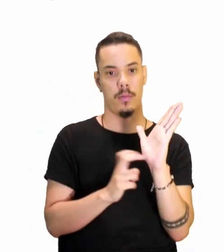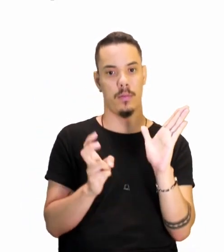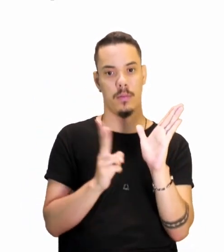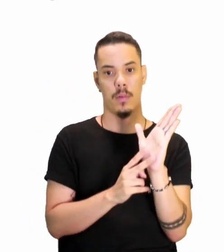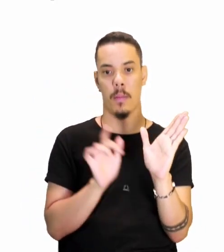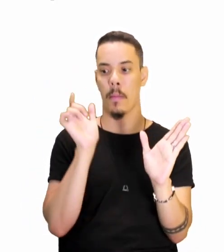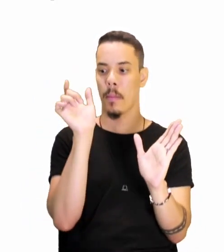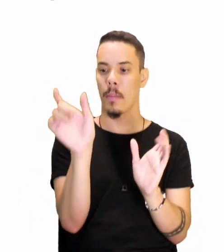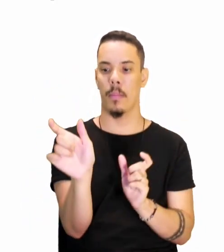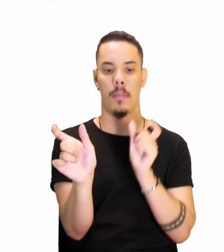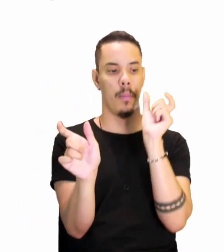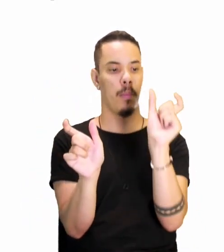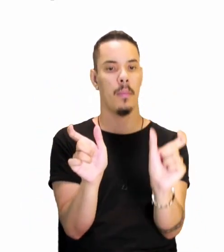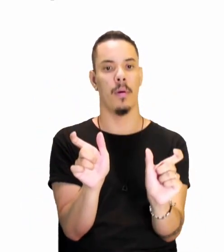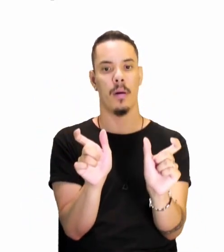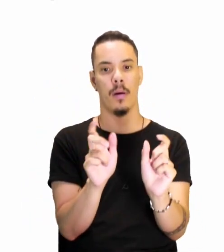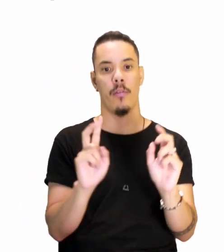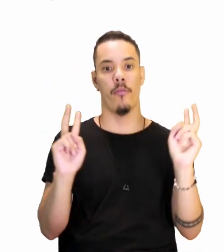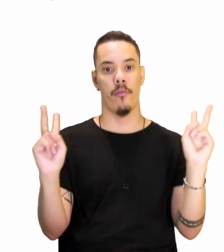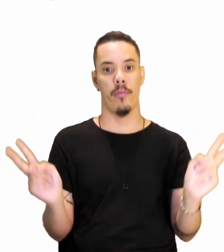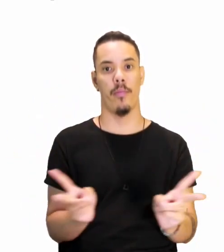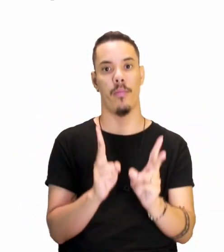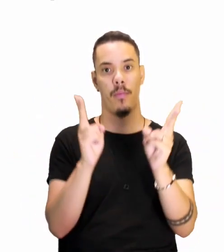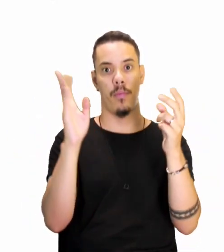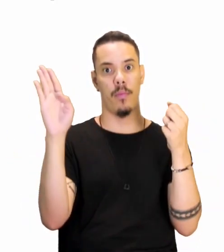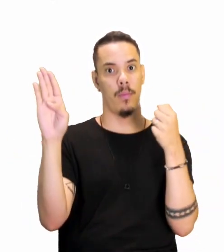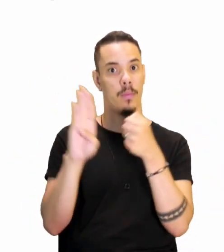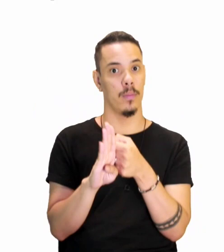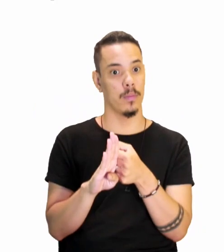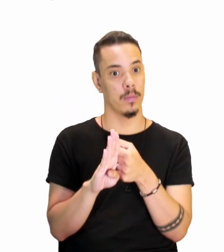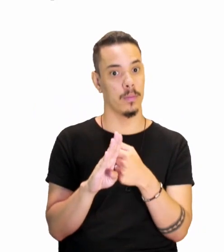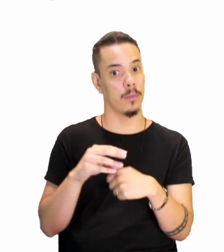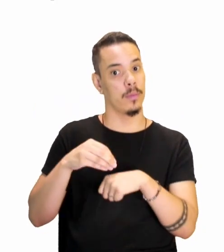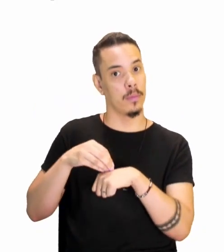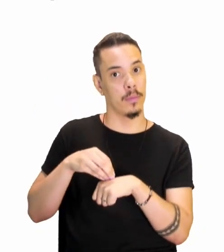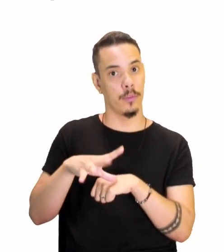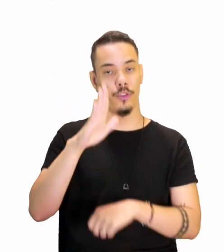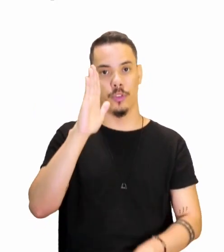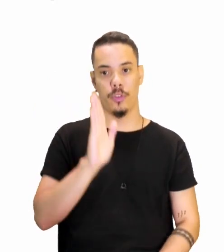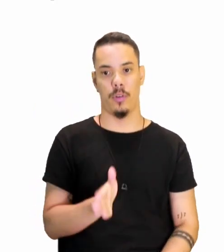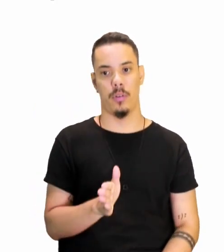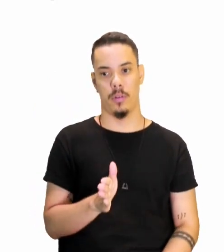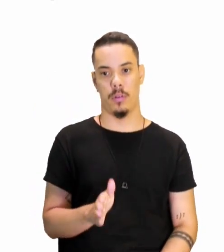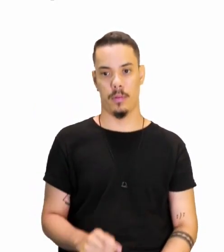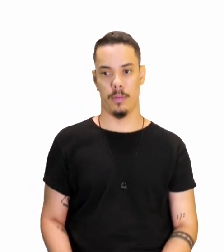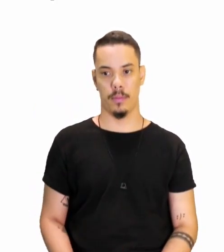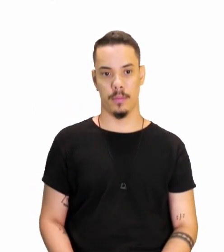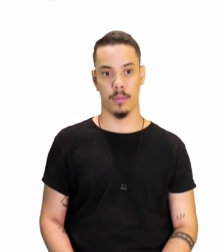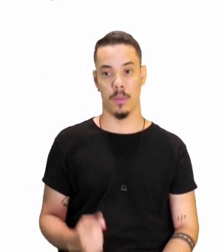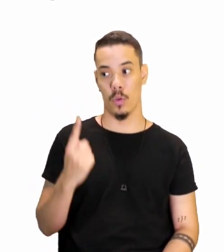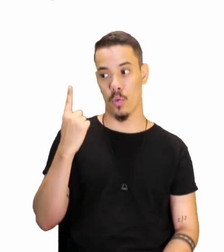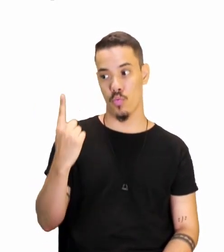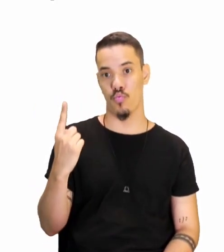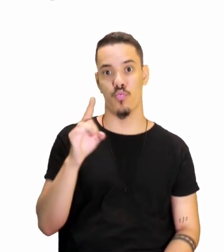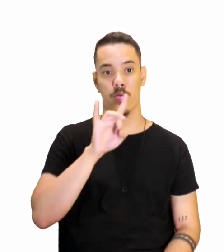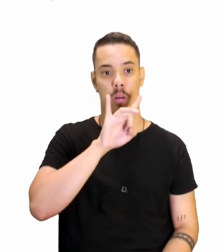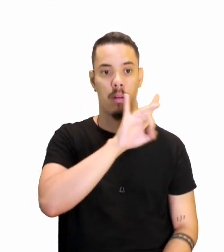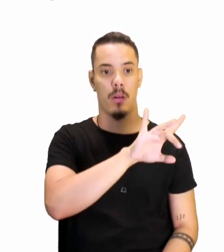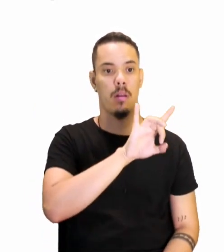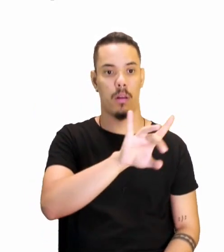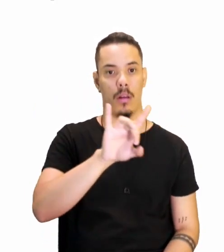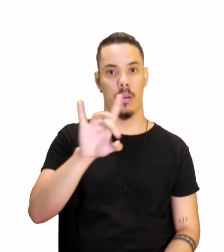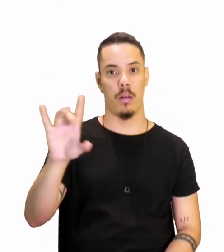2 palavras com valor substantivo. Eu já dei uma pista aqui para vocês, tá? Um de cada campo